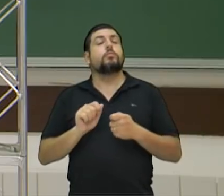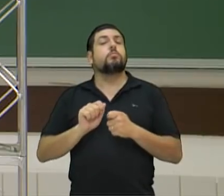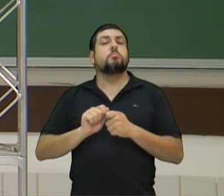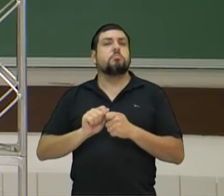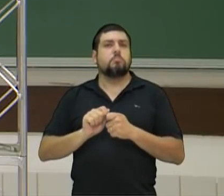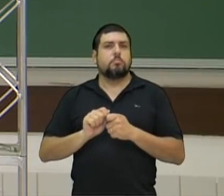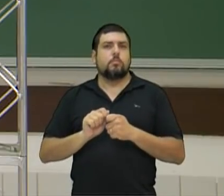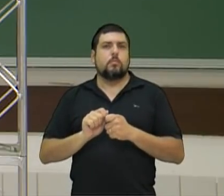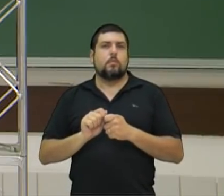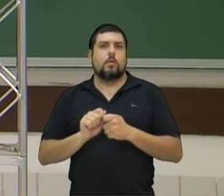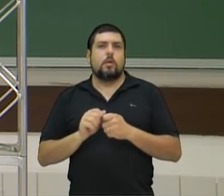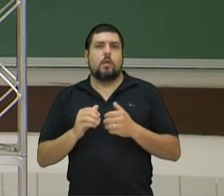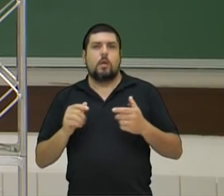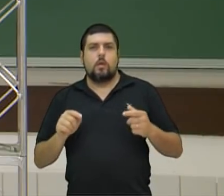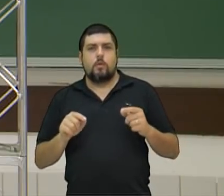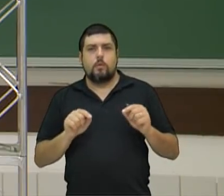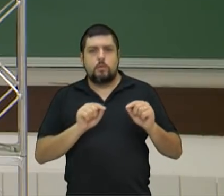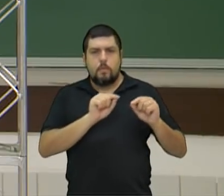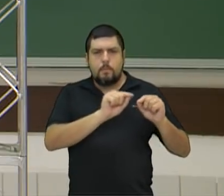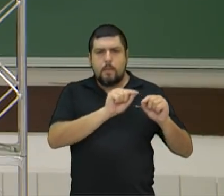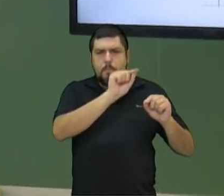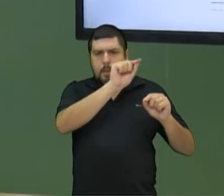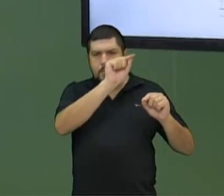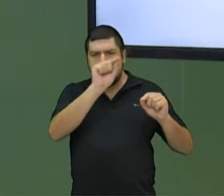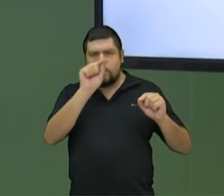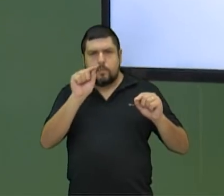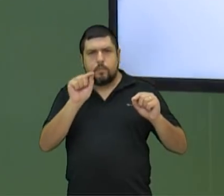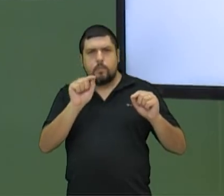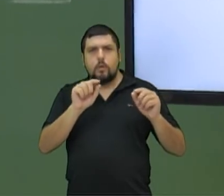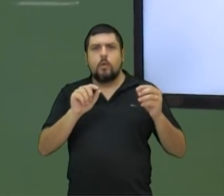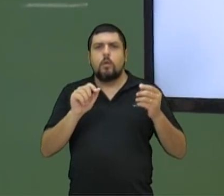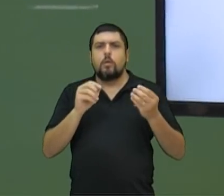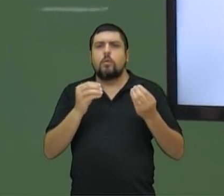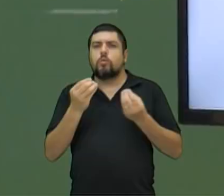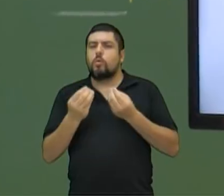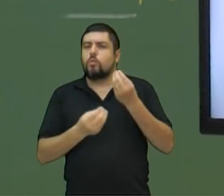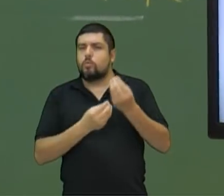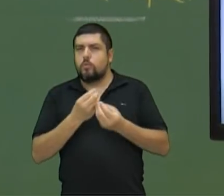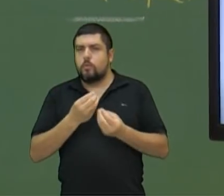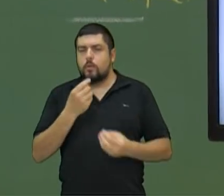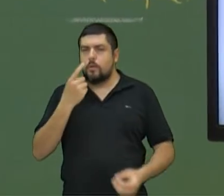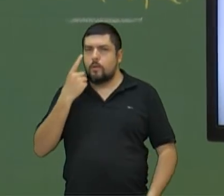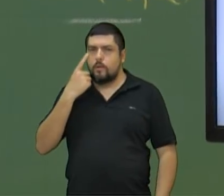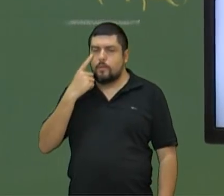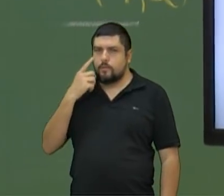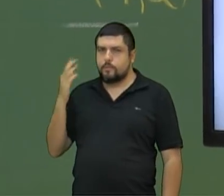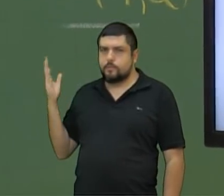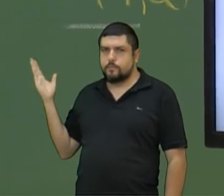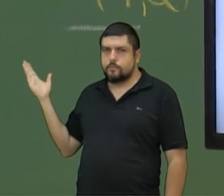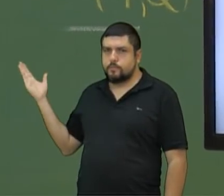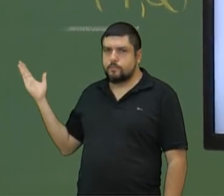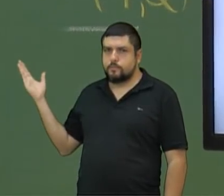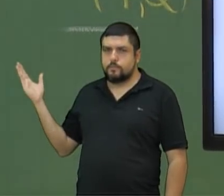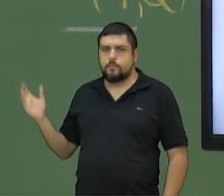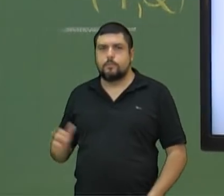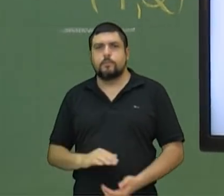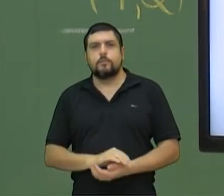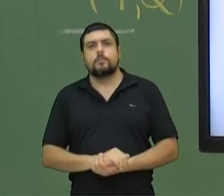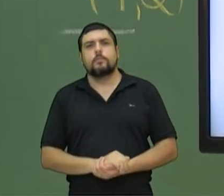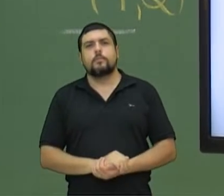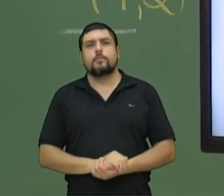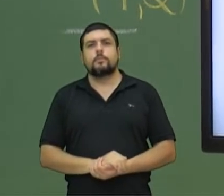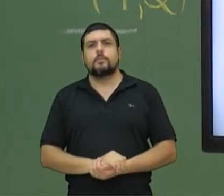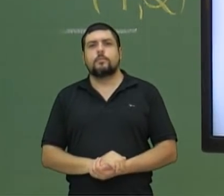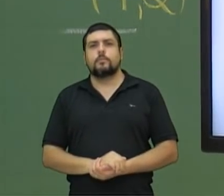vamos juntar esses pontos, tá? Juntando esses pontos, eu tenho exatamente o gráfico da